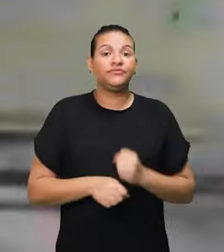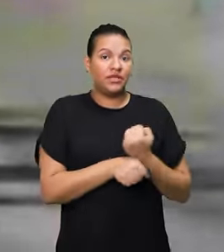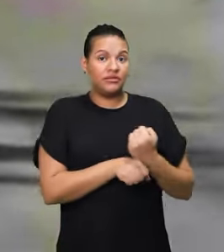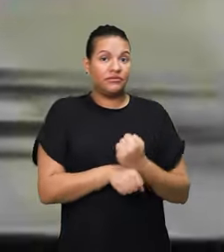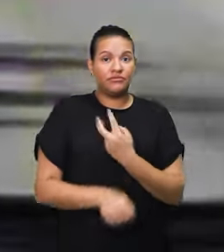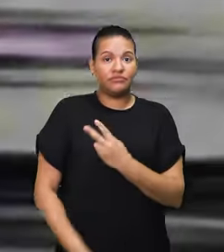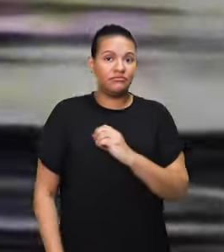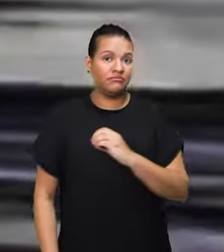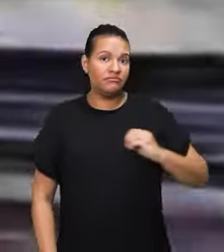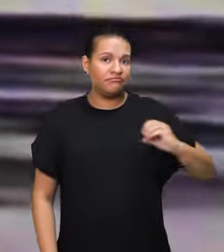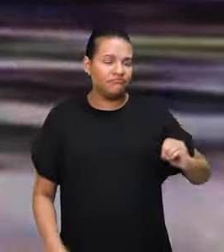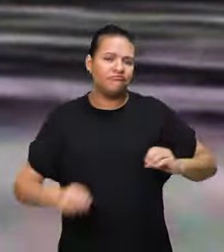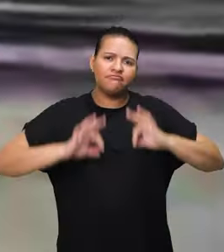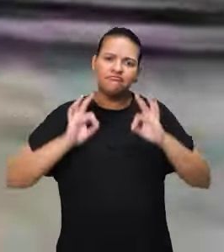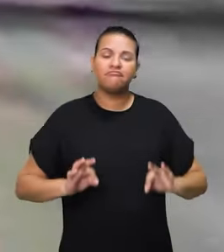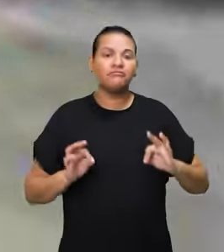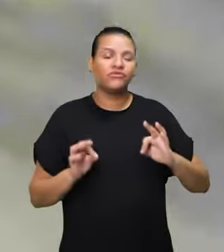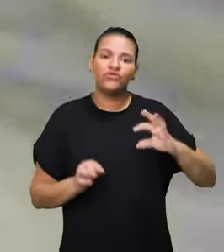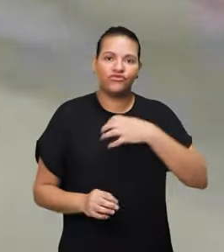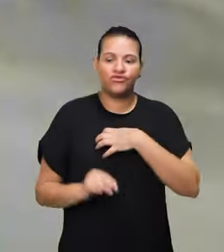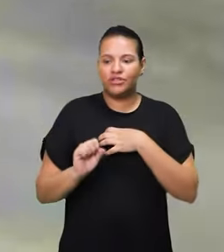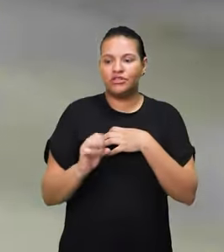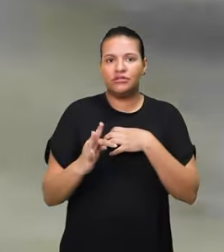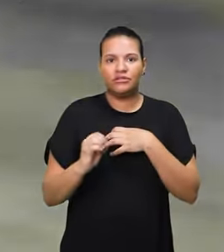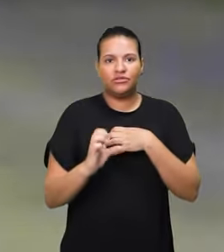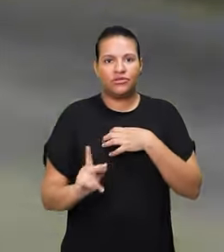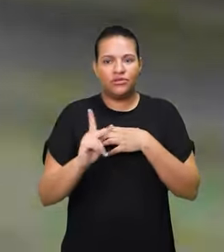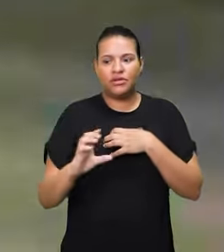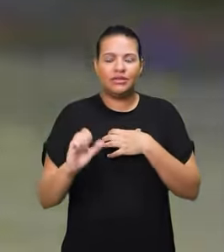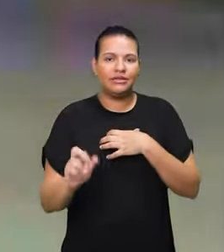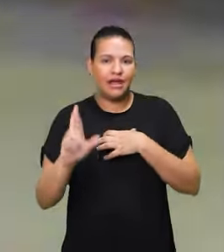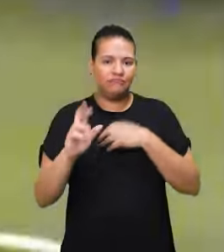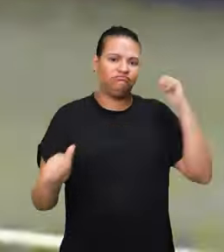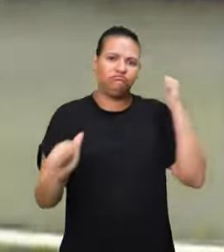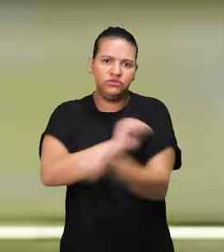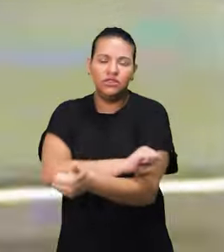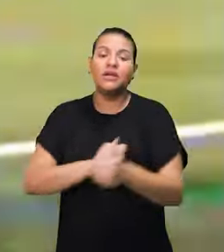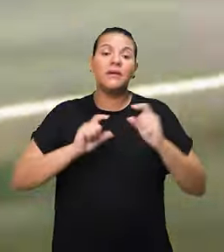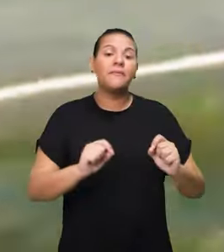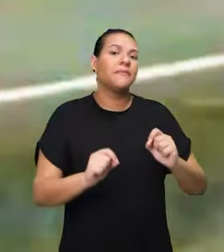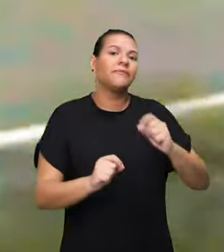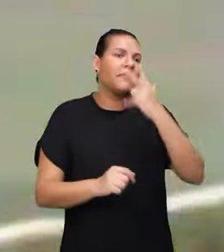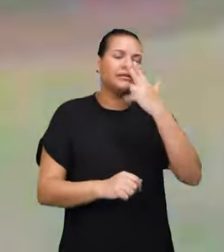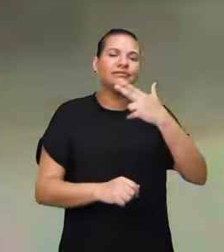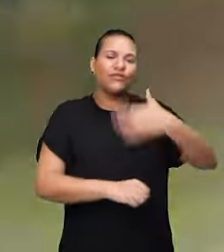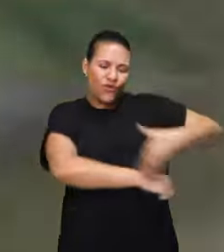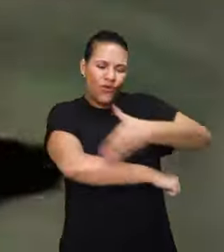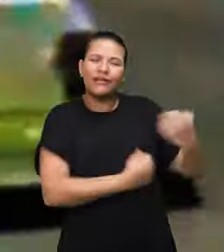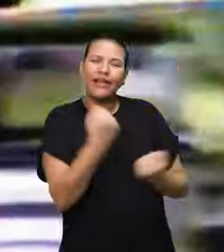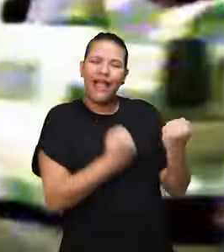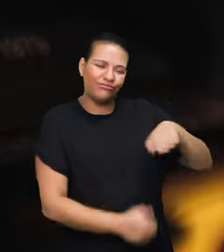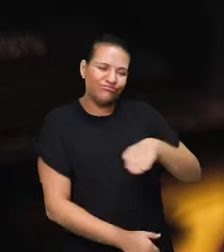lateral dele lê Castro 33 momento de mudança de conceito da stockar onde deixou de ser um carro